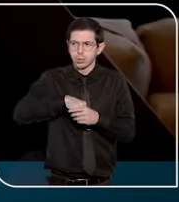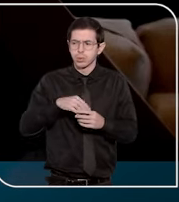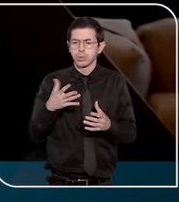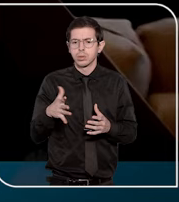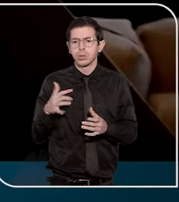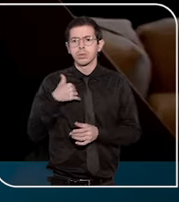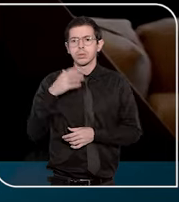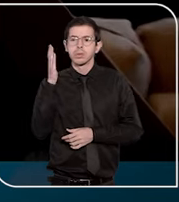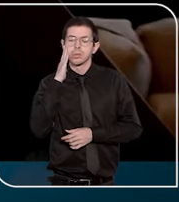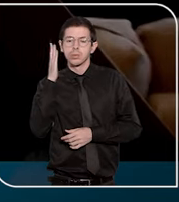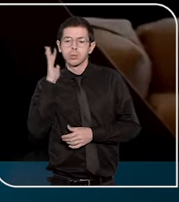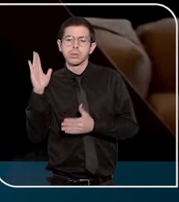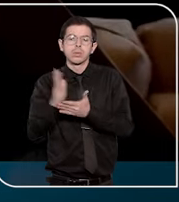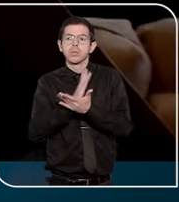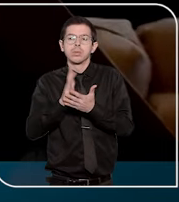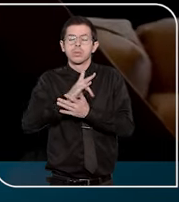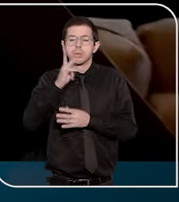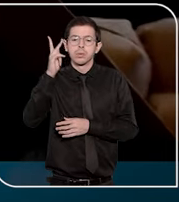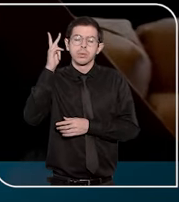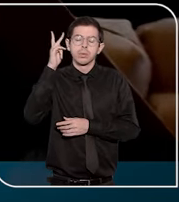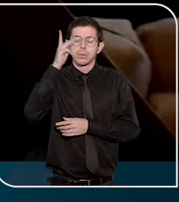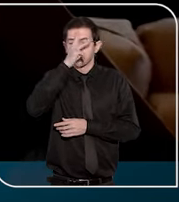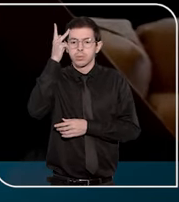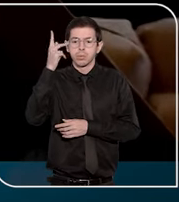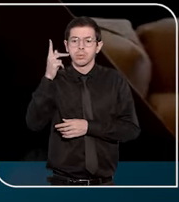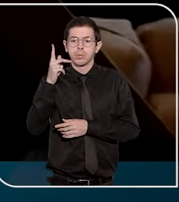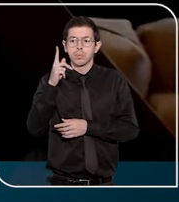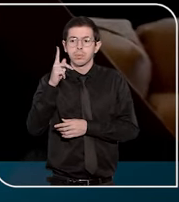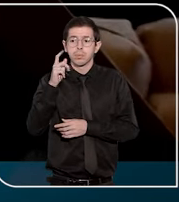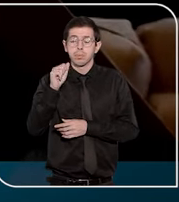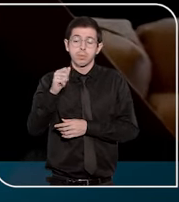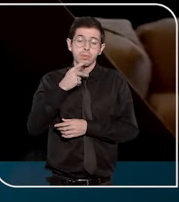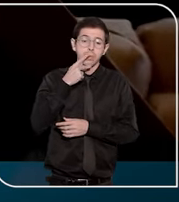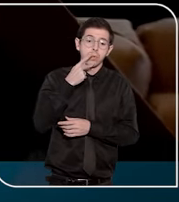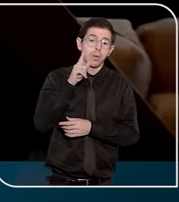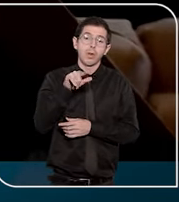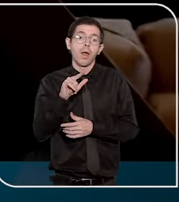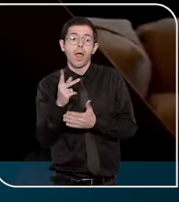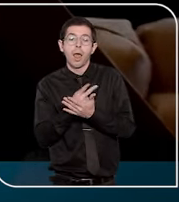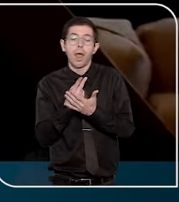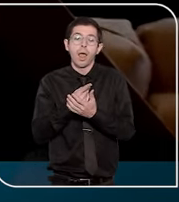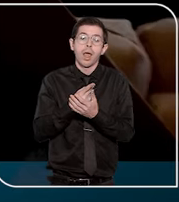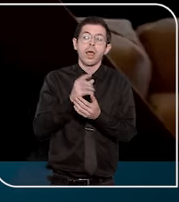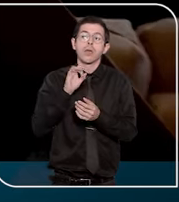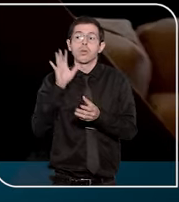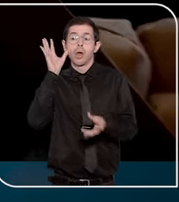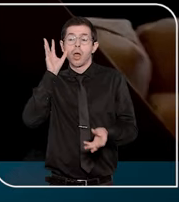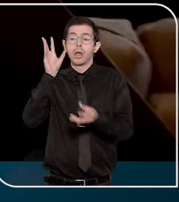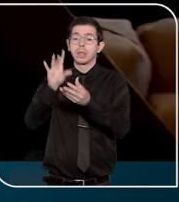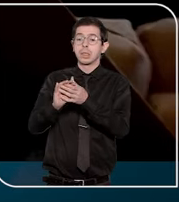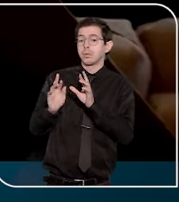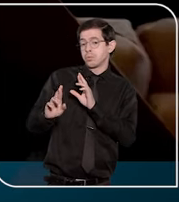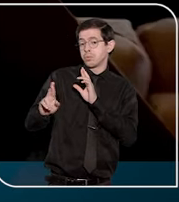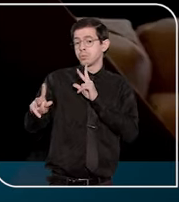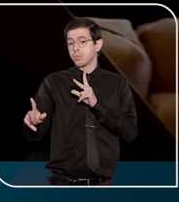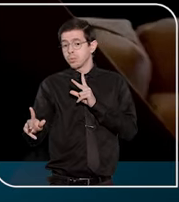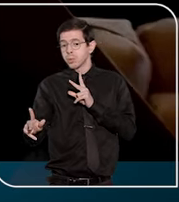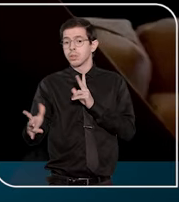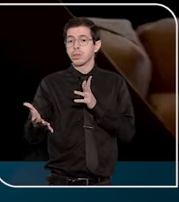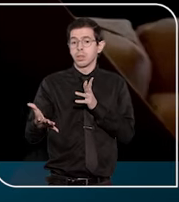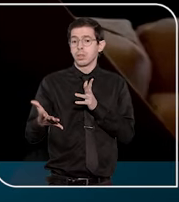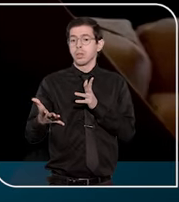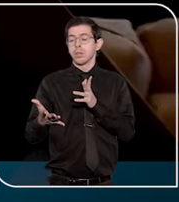Sei que para algumas pessoas pode ser algo que não seja chamado de erro, mas uma questão de entendimento. Tudo bem, alguém pode achar que está fazendo algo